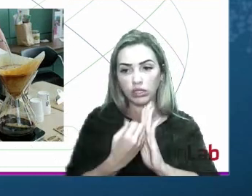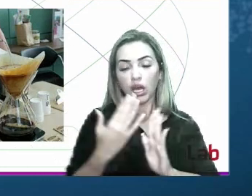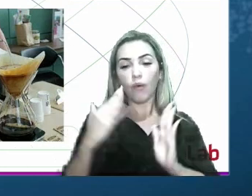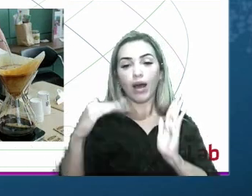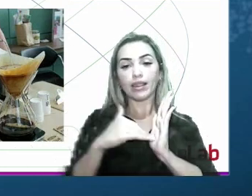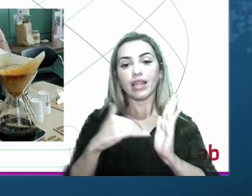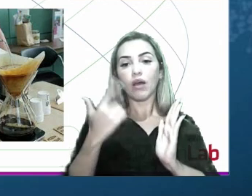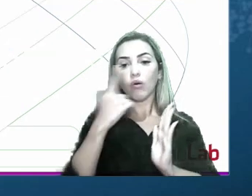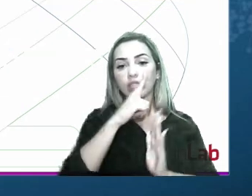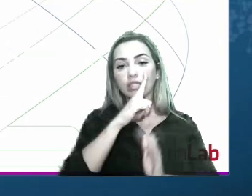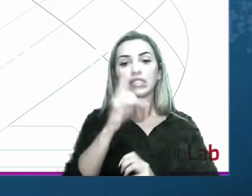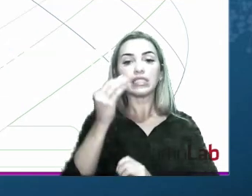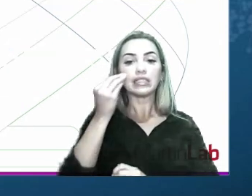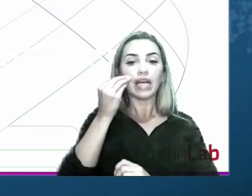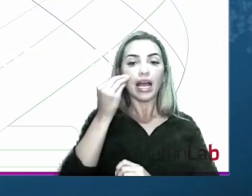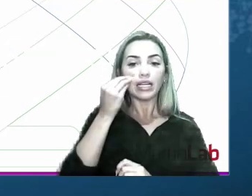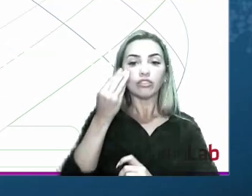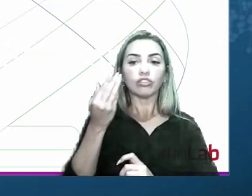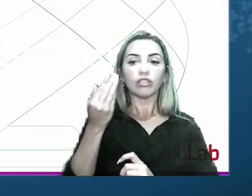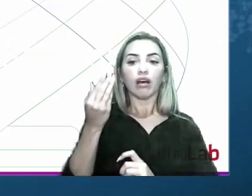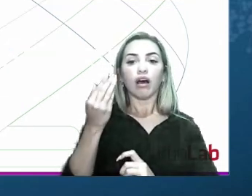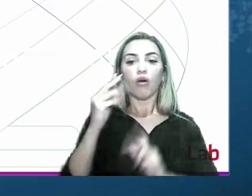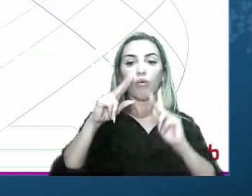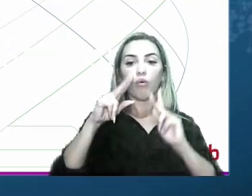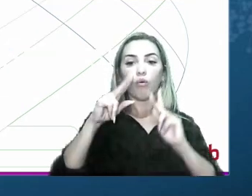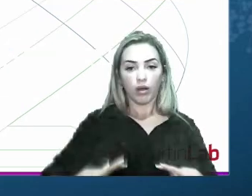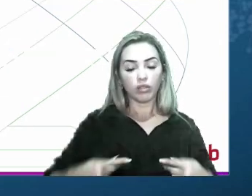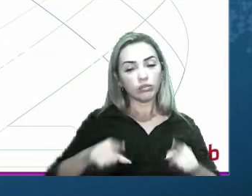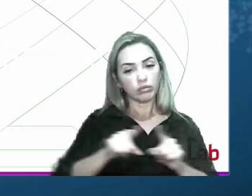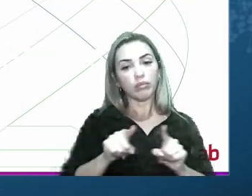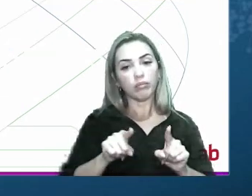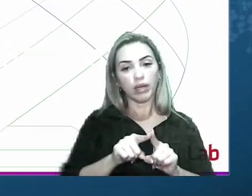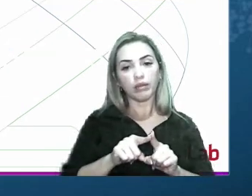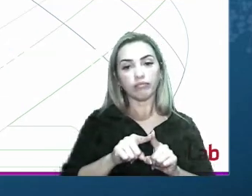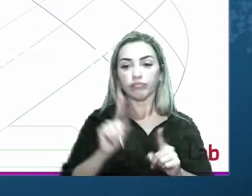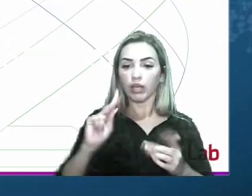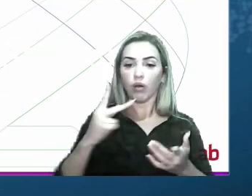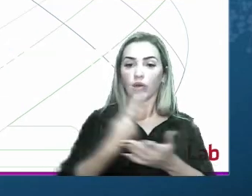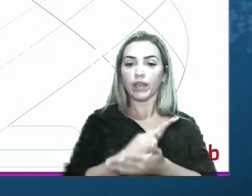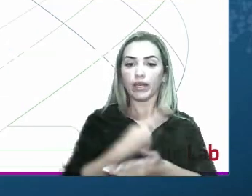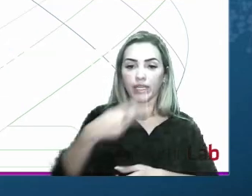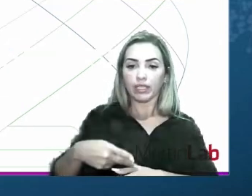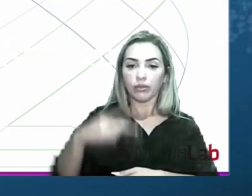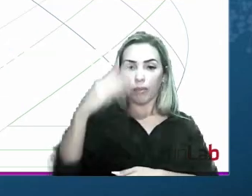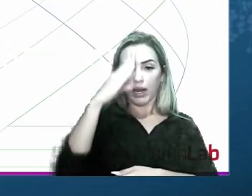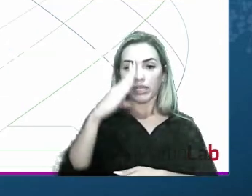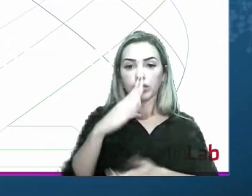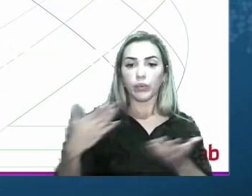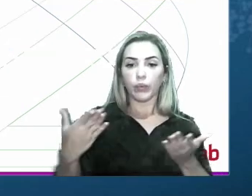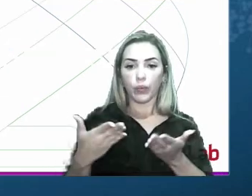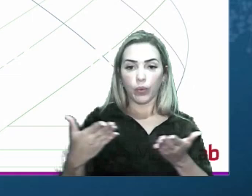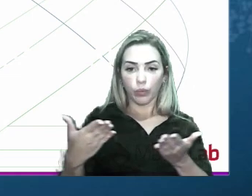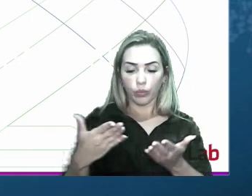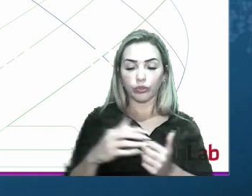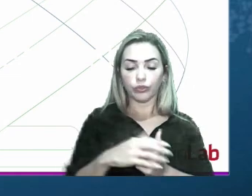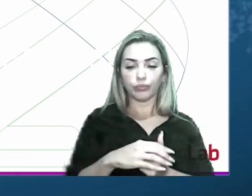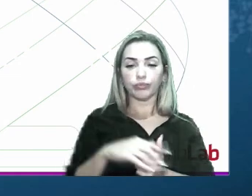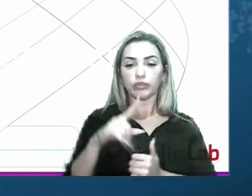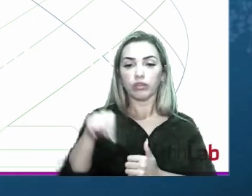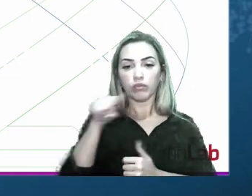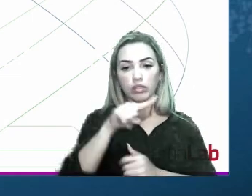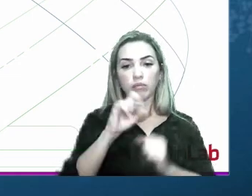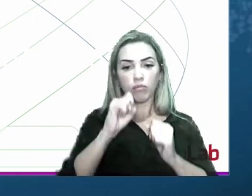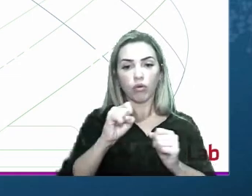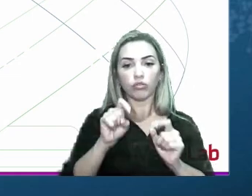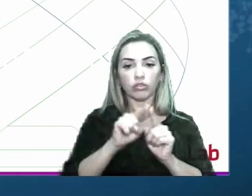o teste a testagem em humanos. Isso que tem acontecido no Brasil hoje em dia. E você pode